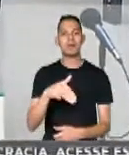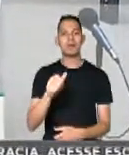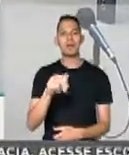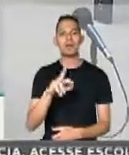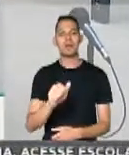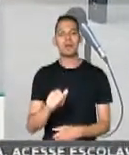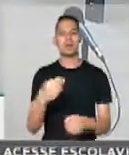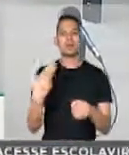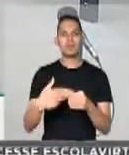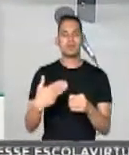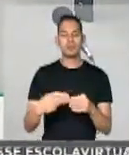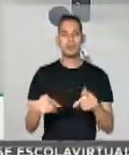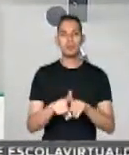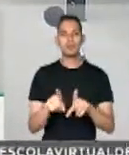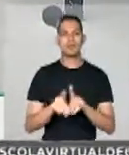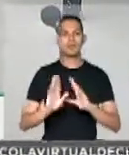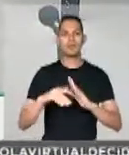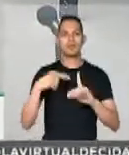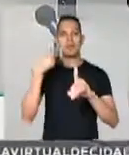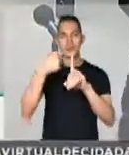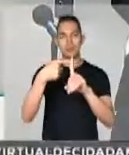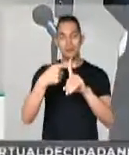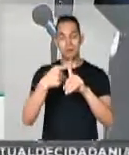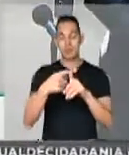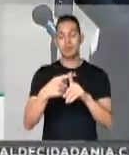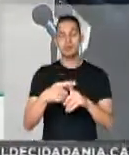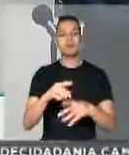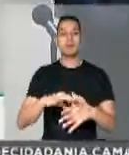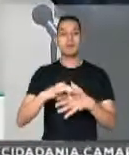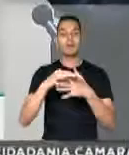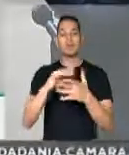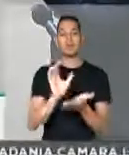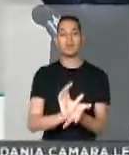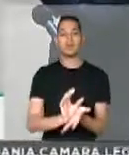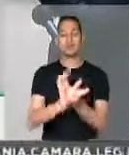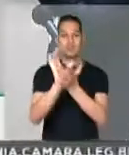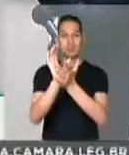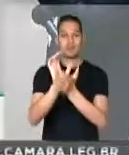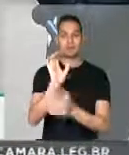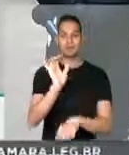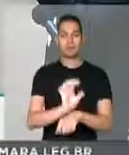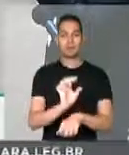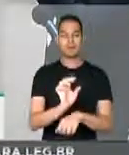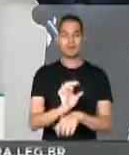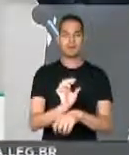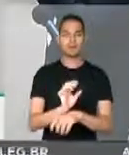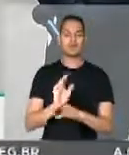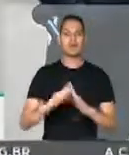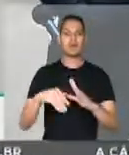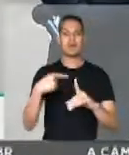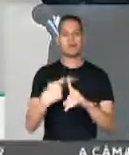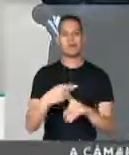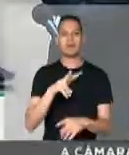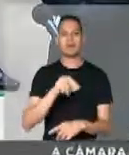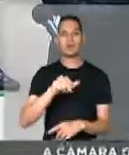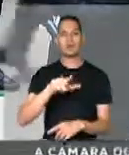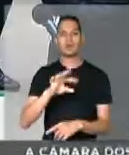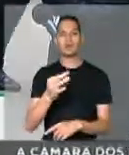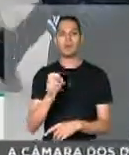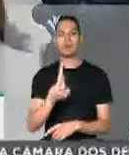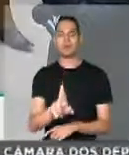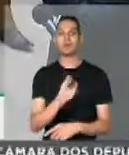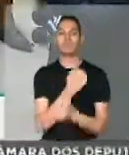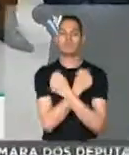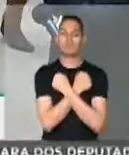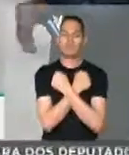na liderança regional eclesiástica, na pessoa do conselheiro estadual da Igreja Quadrangular, pastor Walter de Souza. Um abraço, Deus